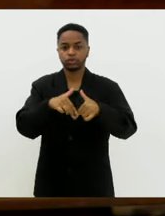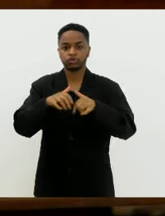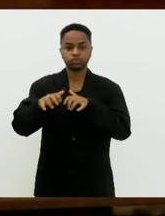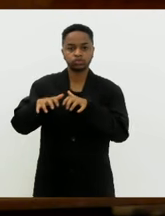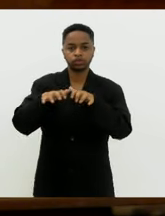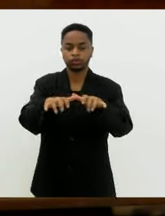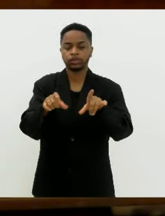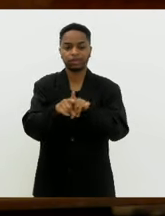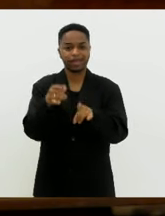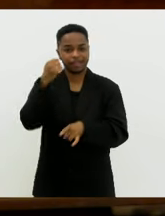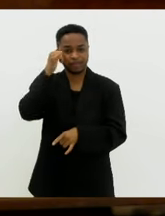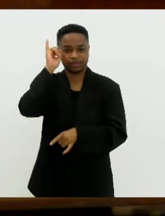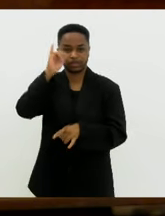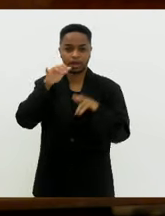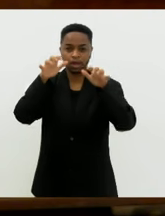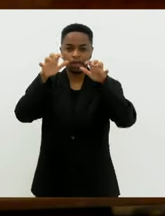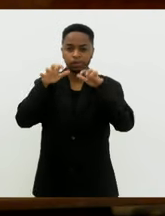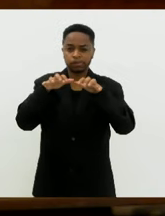melhor, deputado Rosenberg.